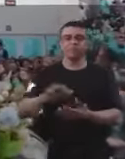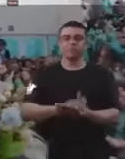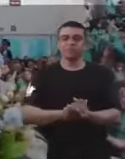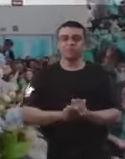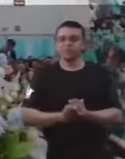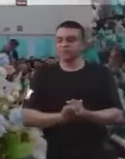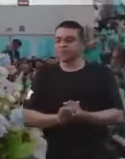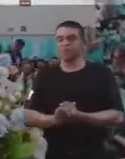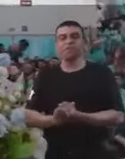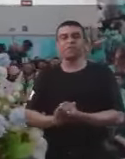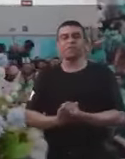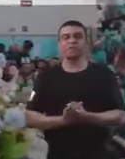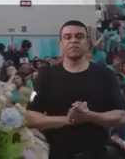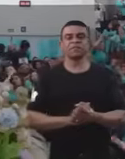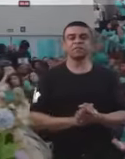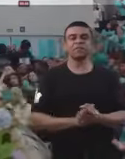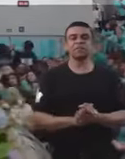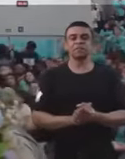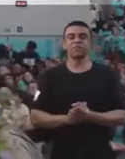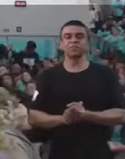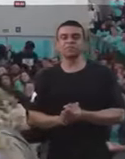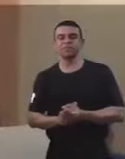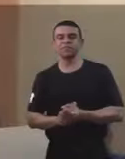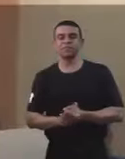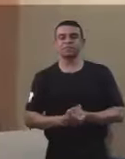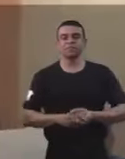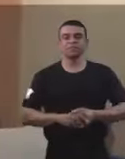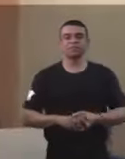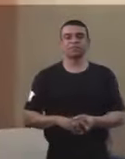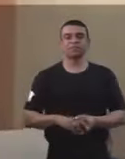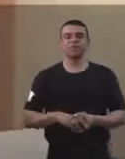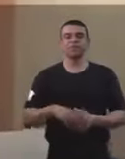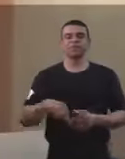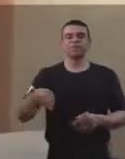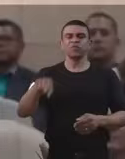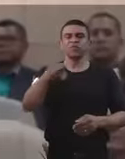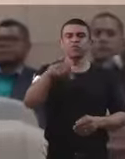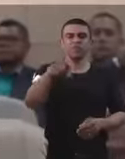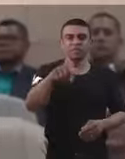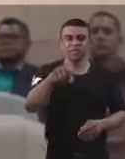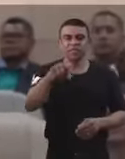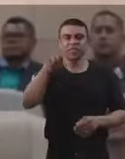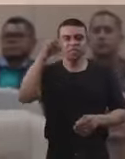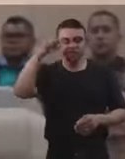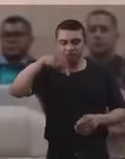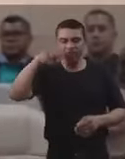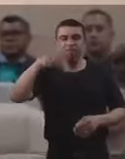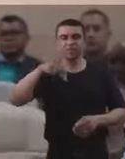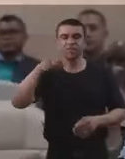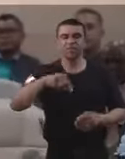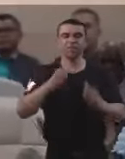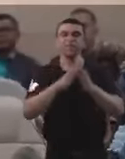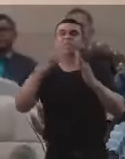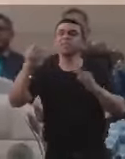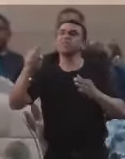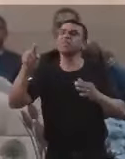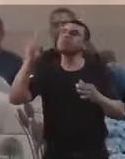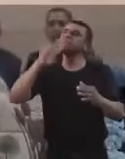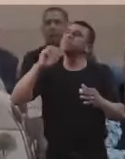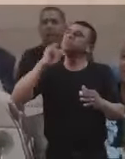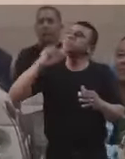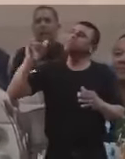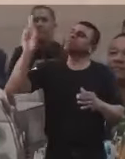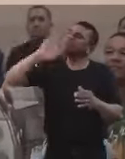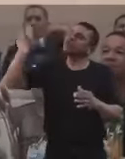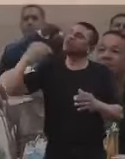Santo. Não adianta você estar aqui na igreja: Senhor, eu quero ver tua face. Aí Deus olha do céu para você e diz assim: olha para o lado.